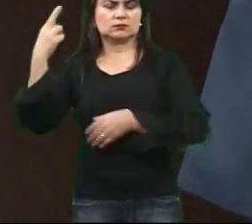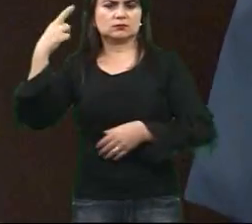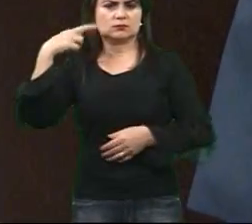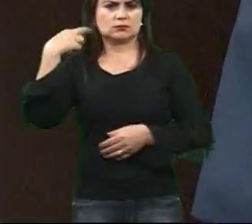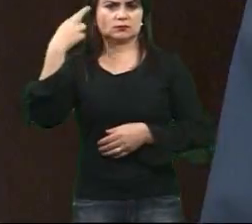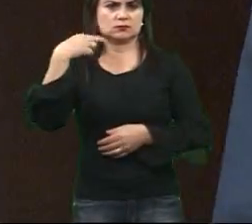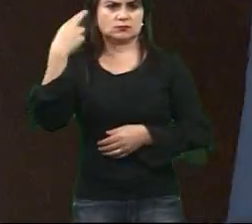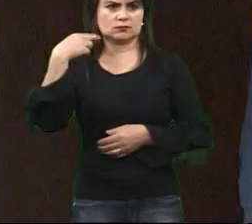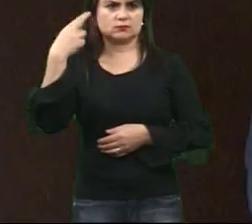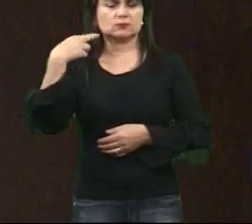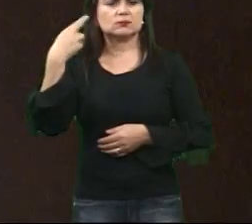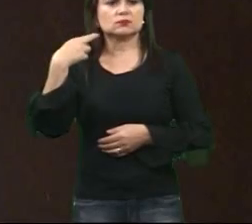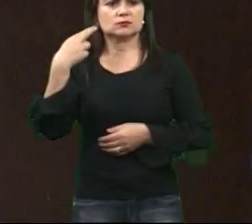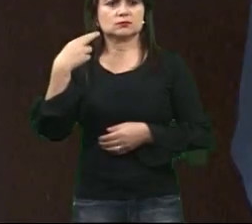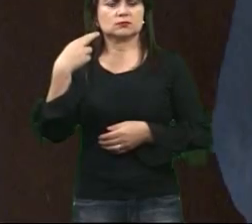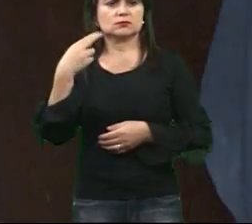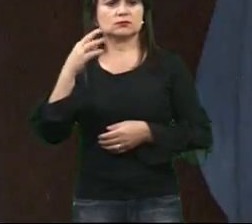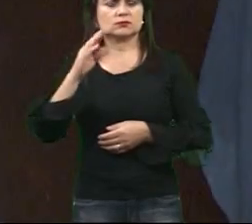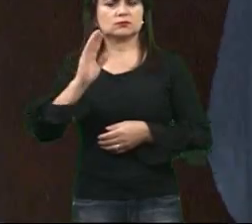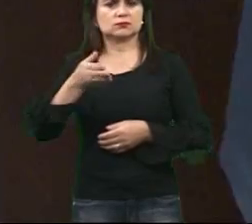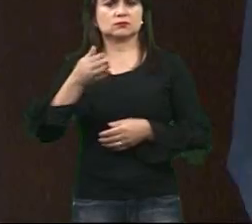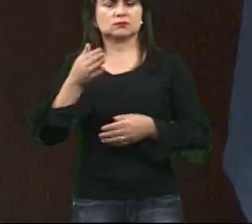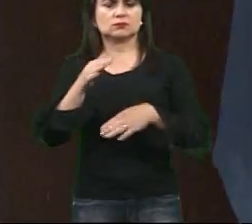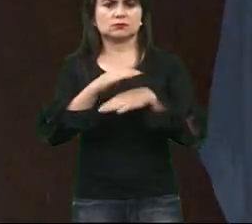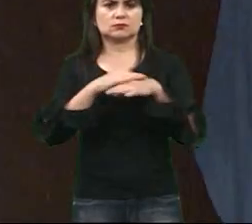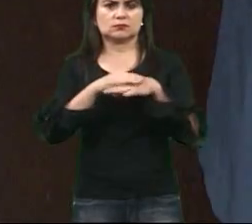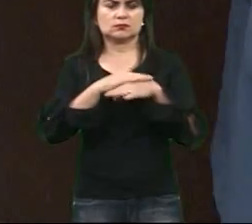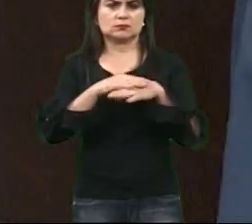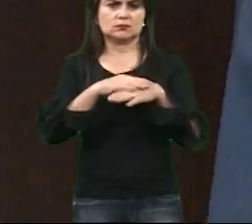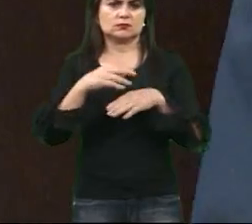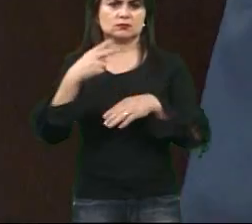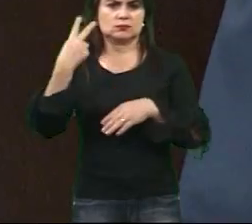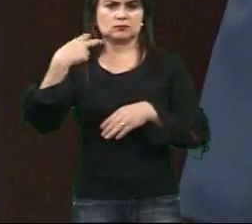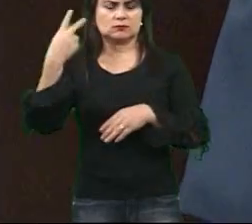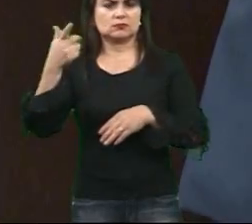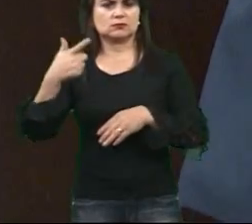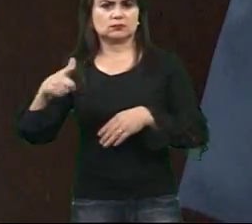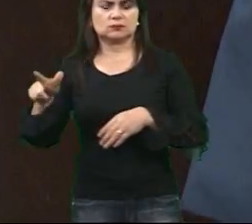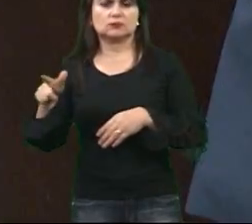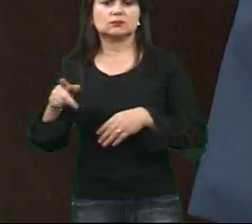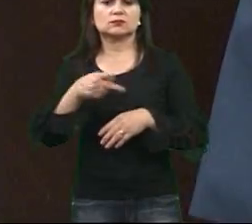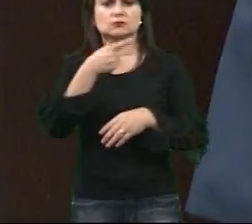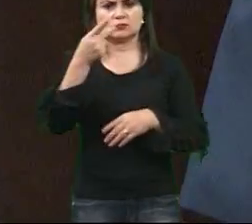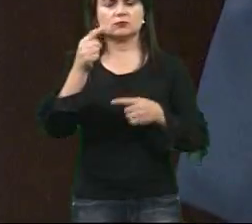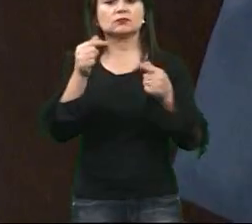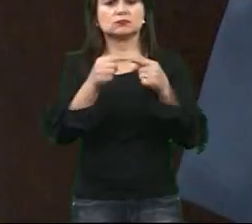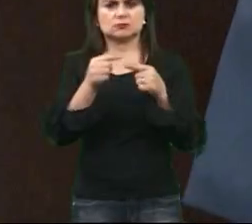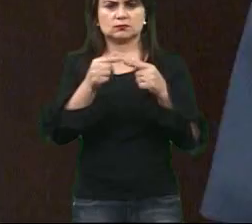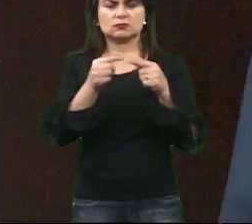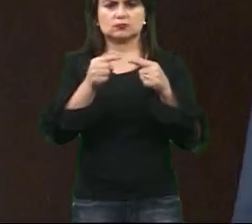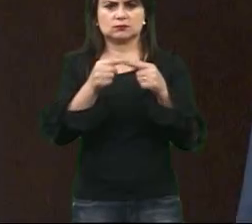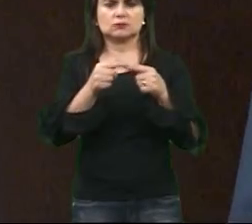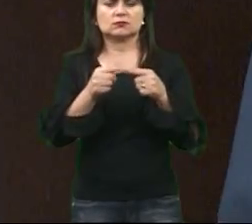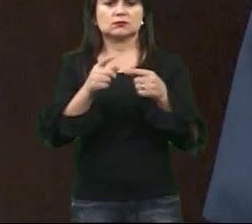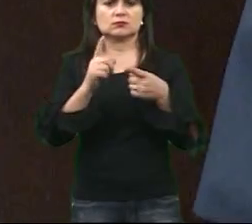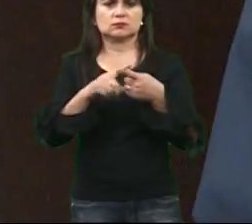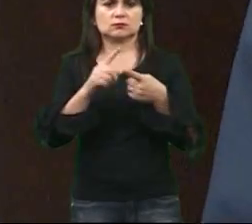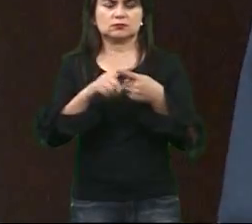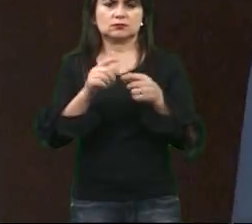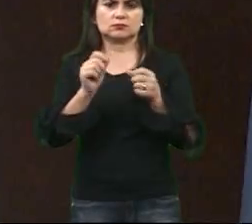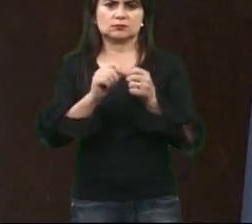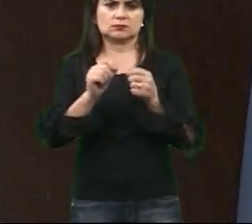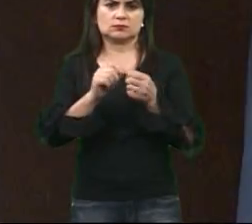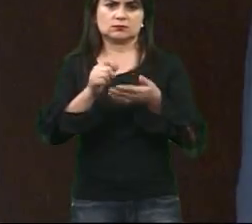eu conversei com todos os vereadores e todo mundo achou um Digno Esse reconhecimento editar um livros publicar um livro